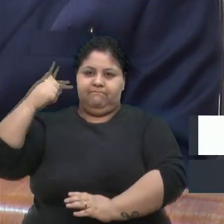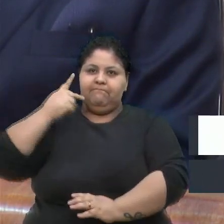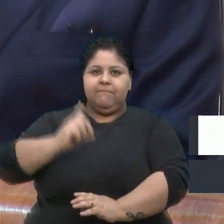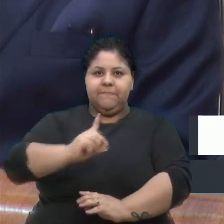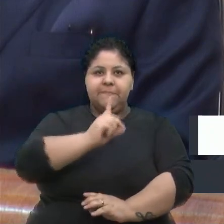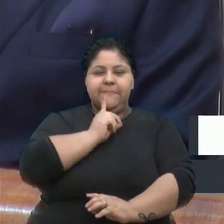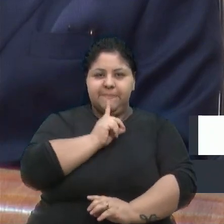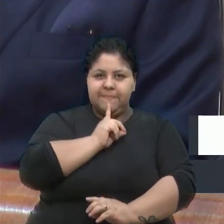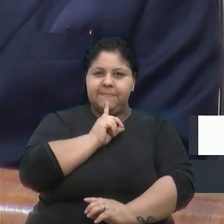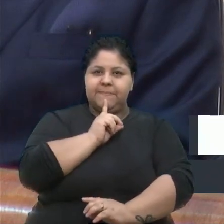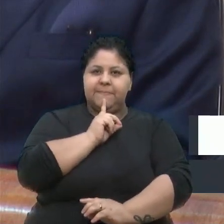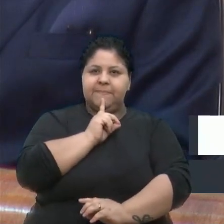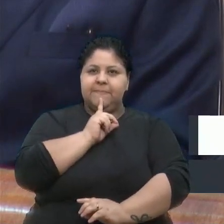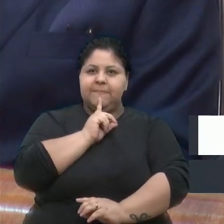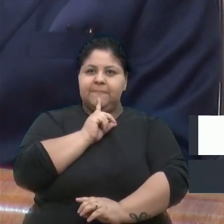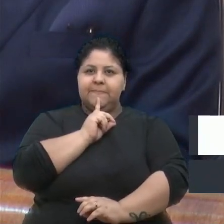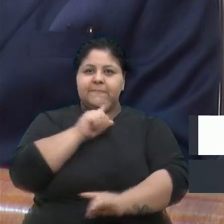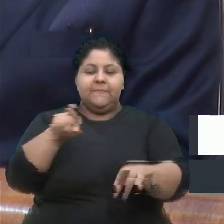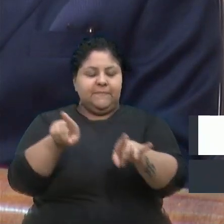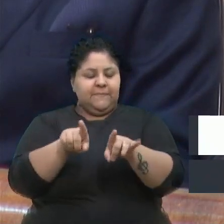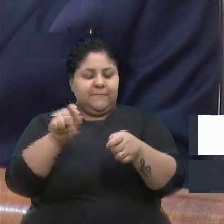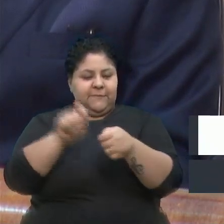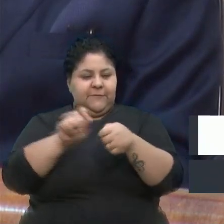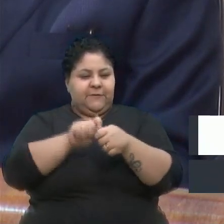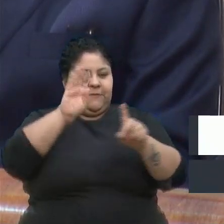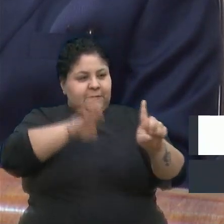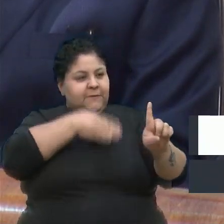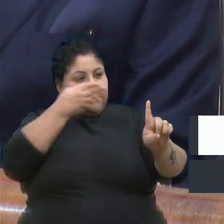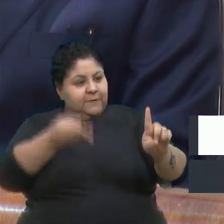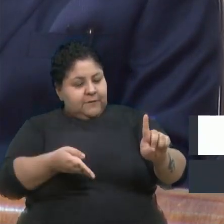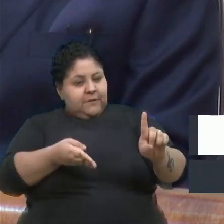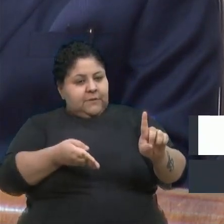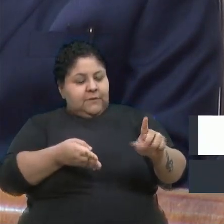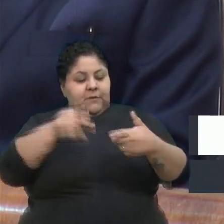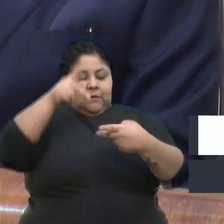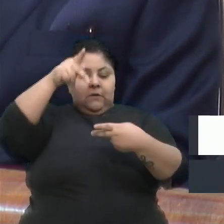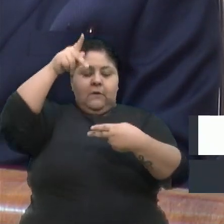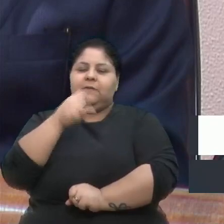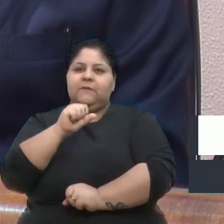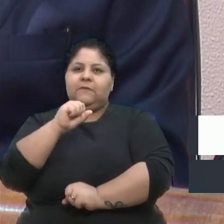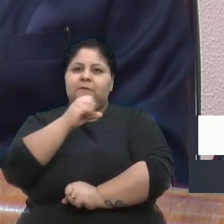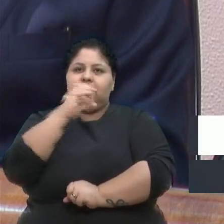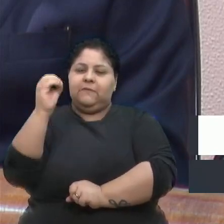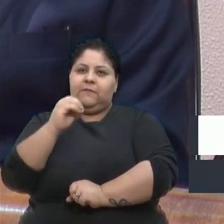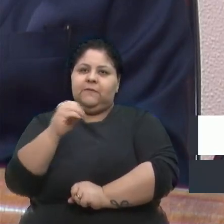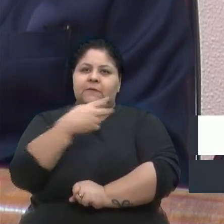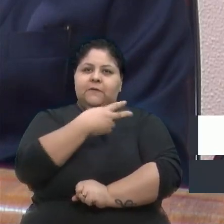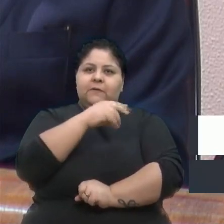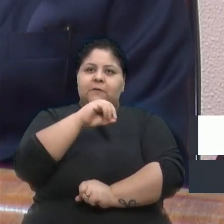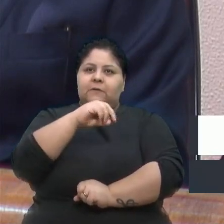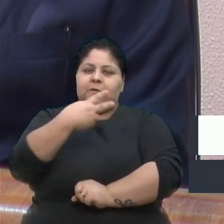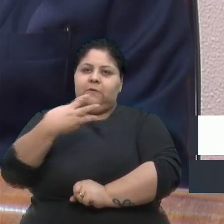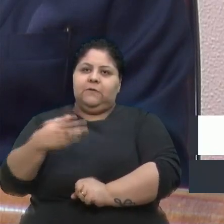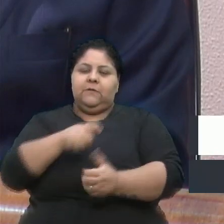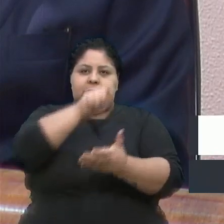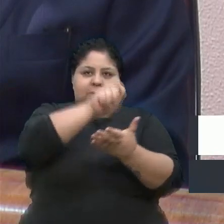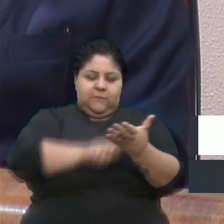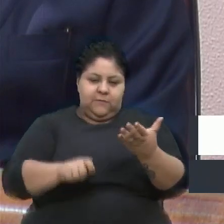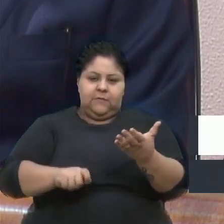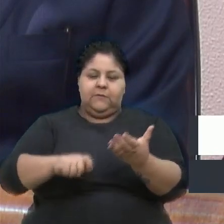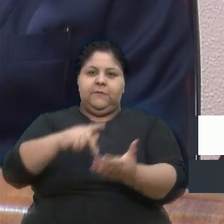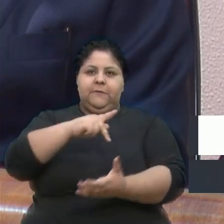vocês, à família, aos servidores e a todos aqueles que estão envolvidos com o Prata Vieira Shopping, equipe diretiva. É um